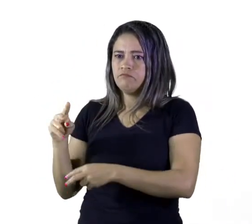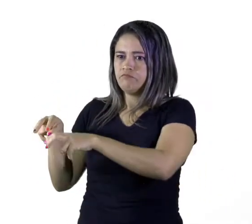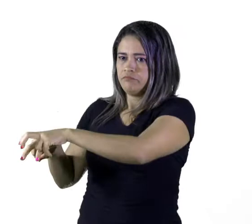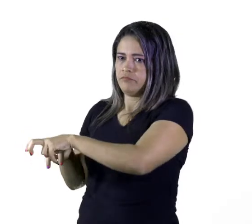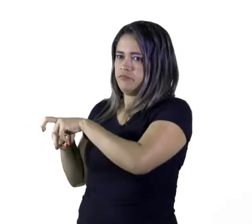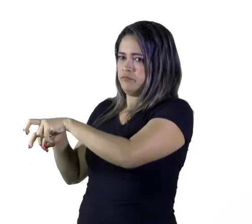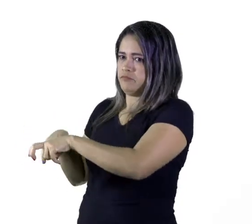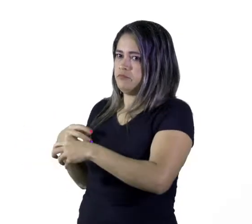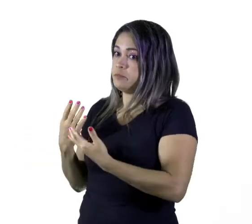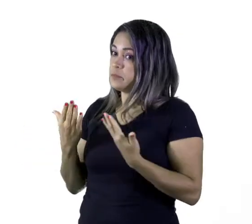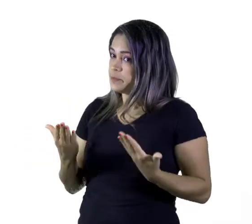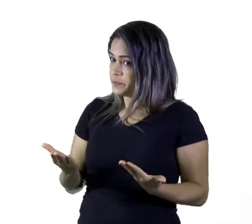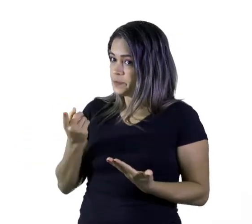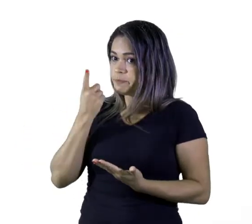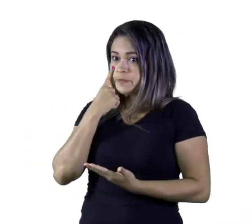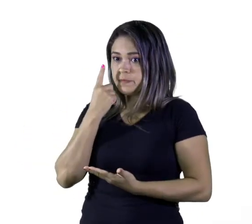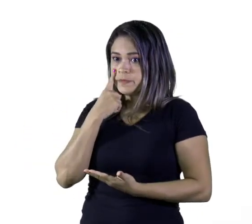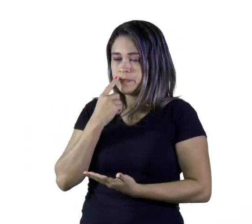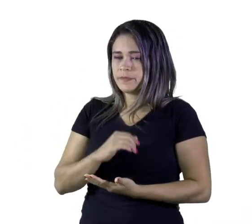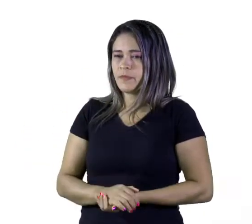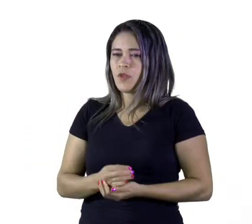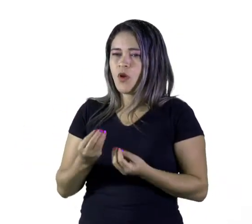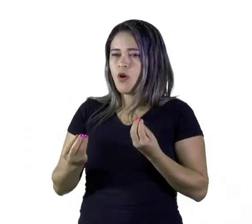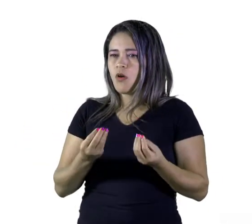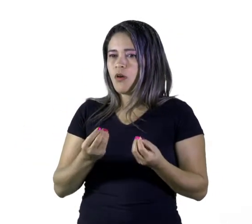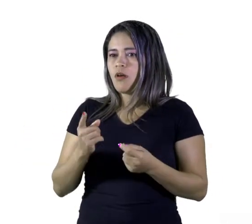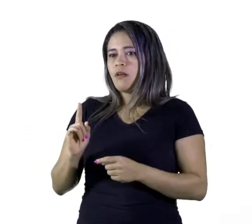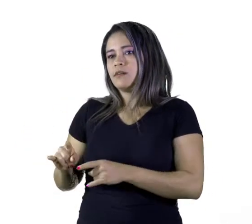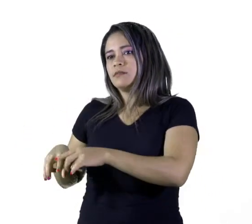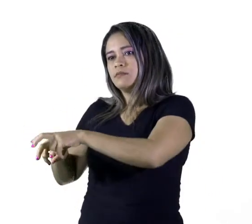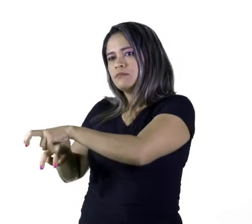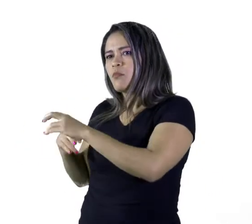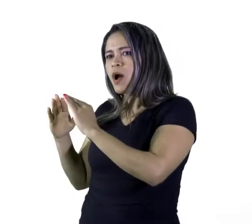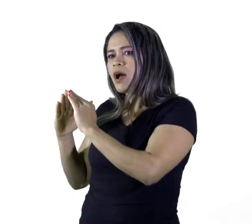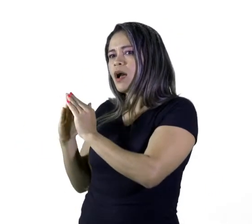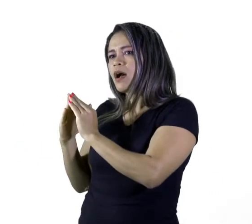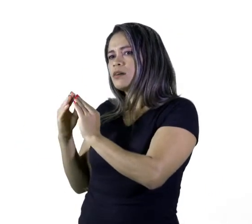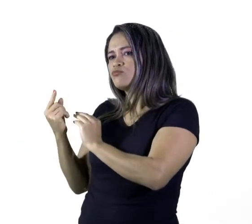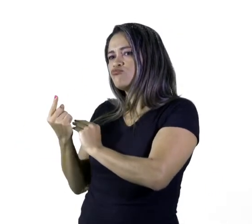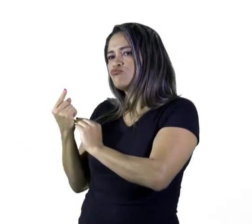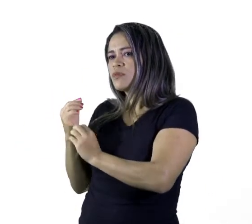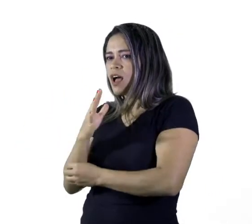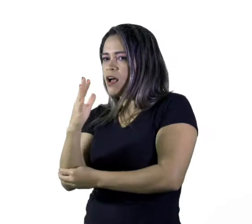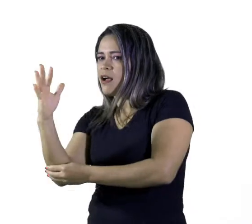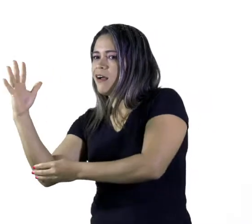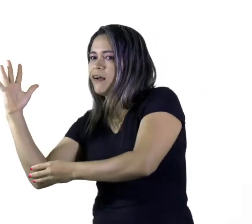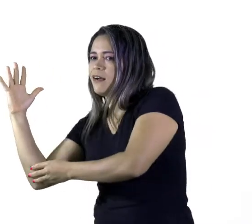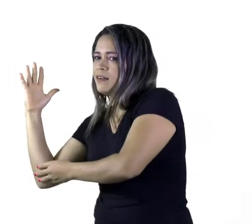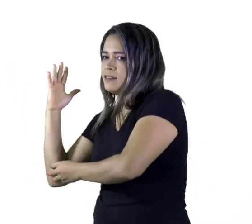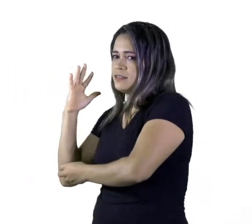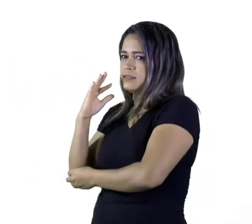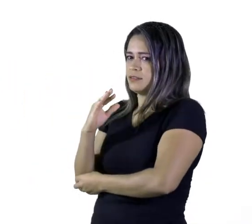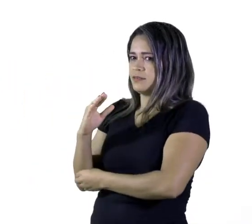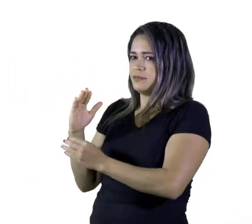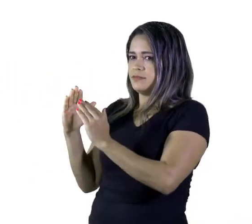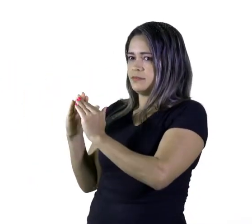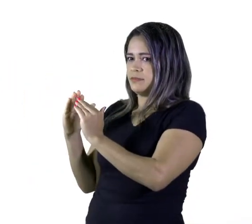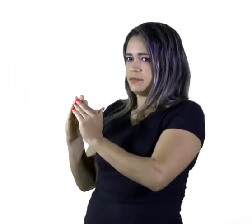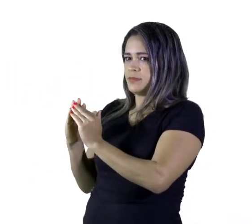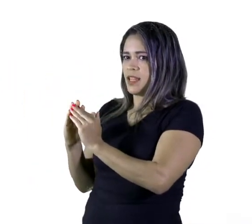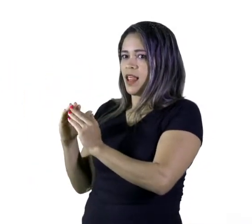bem, olha como é a zona rural. Uma casa no meio de muitas plantações. Já a zona urbana,